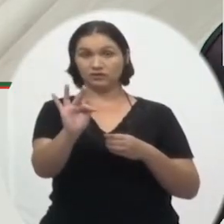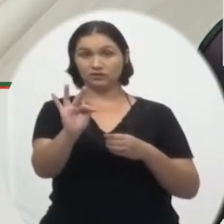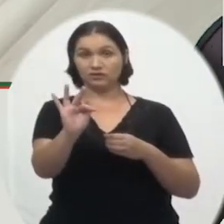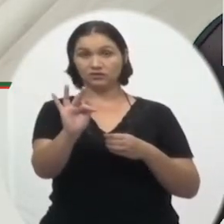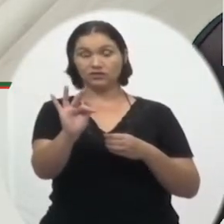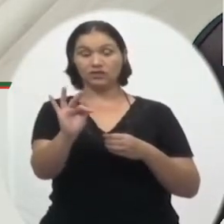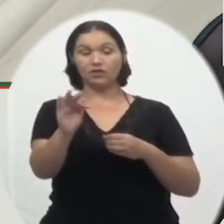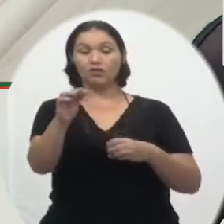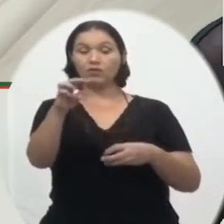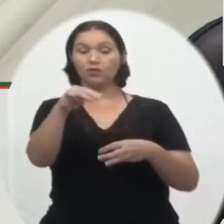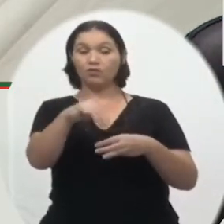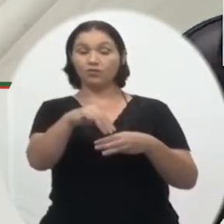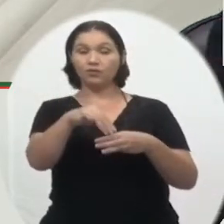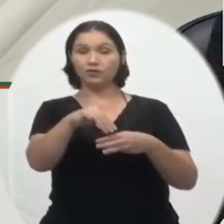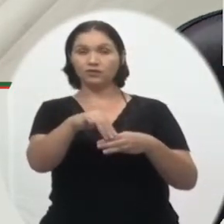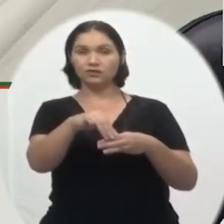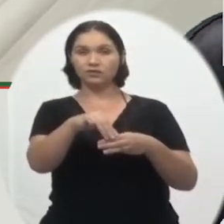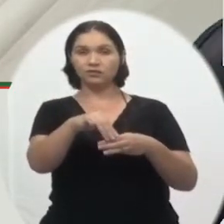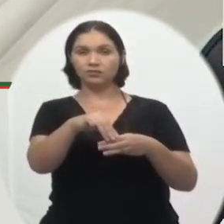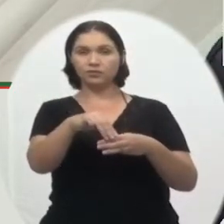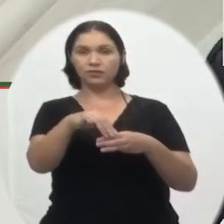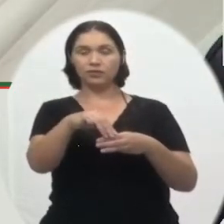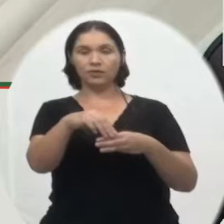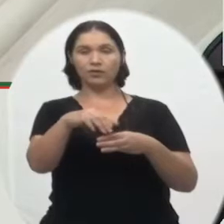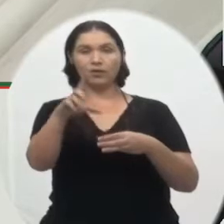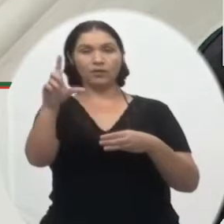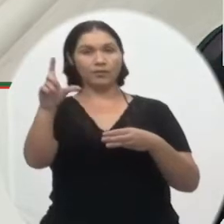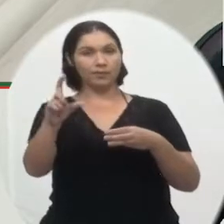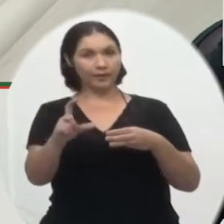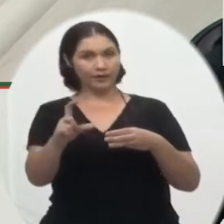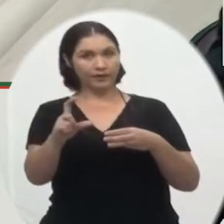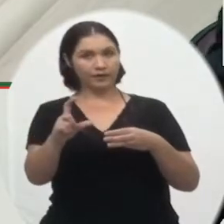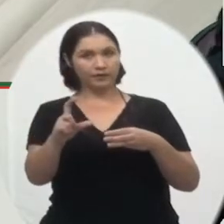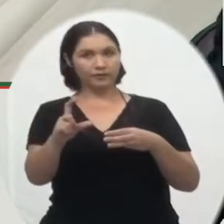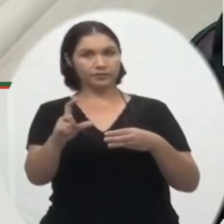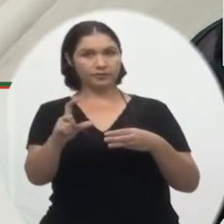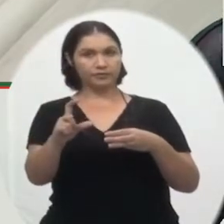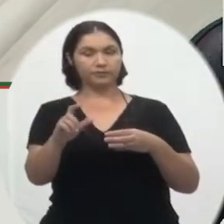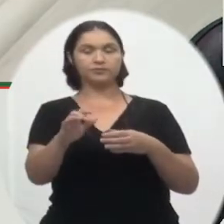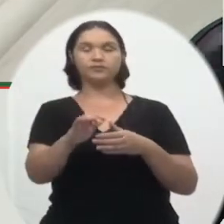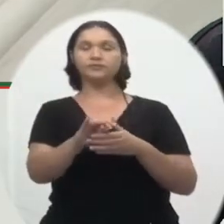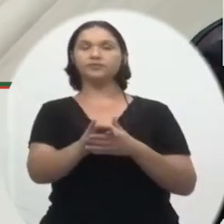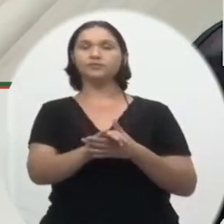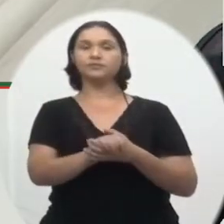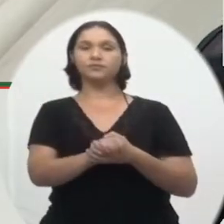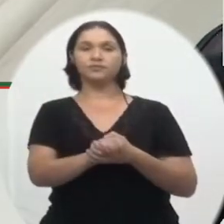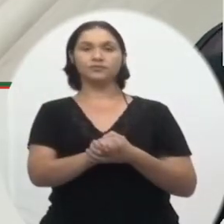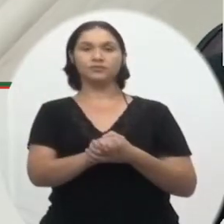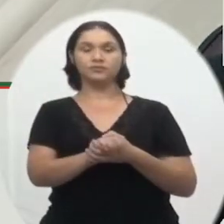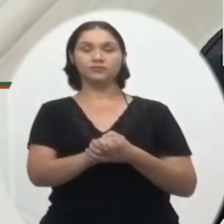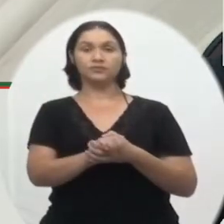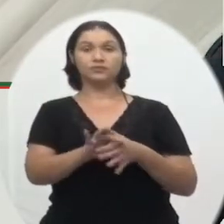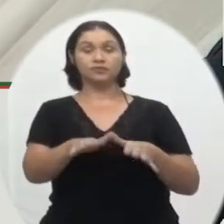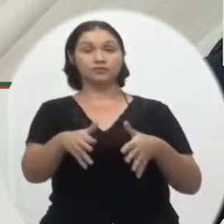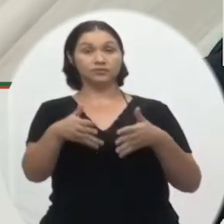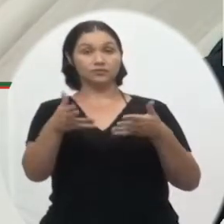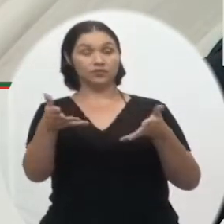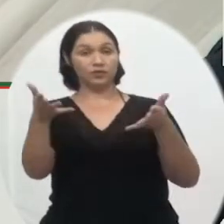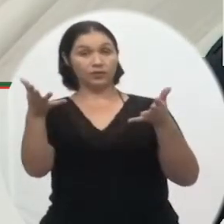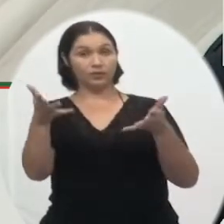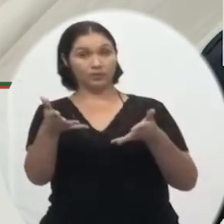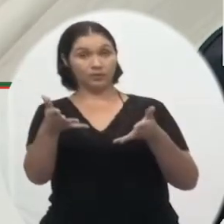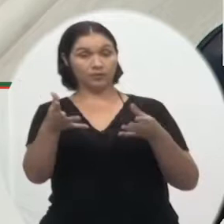porte, assim como tantas outras praças desse país continental que é o Brasil. E aí o que me traz